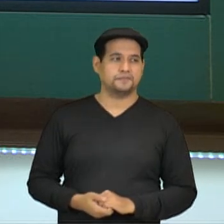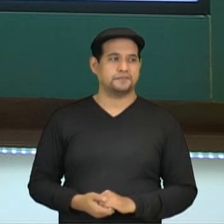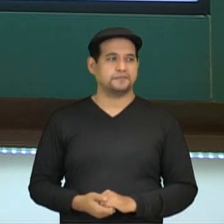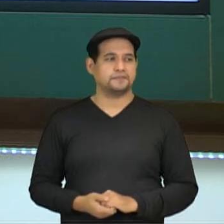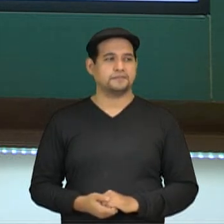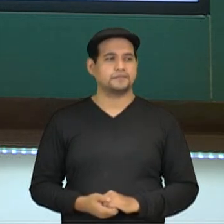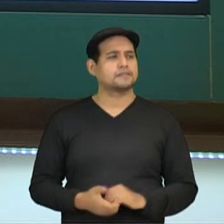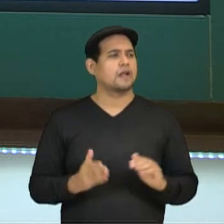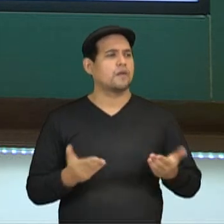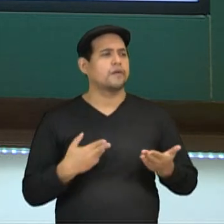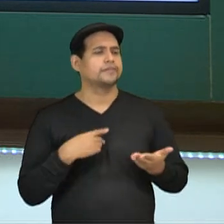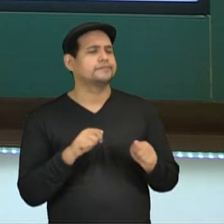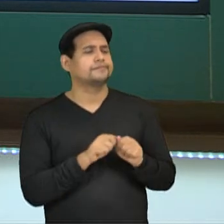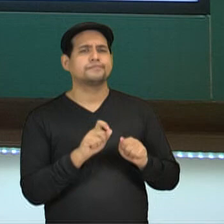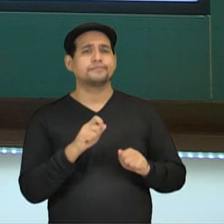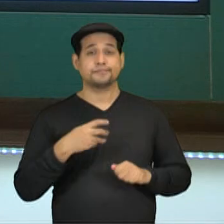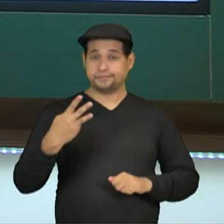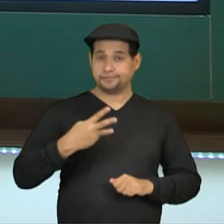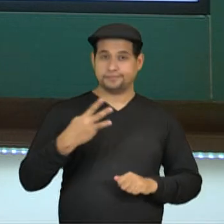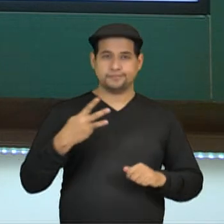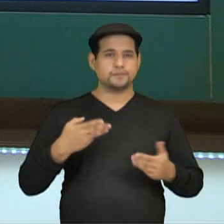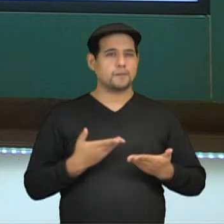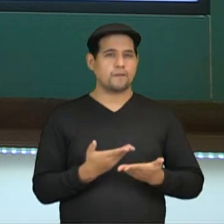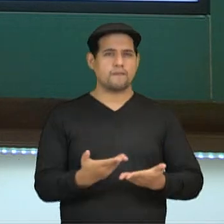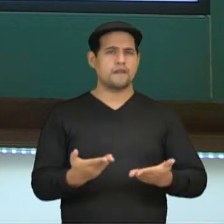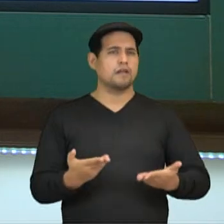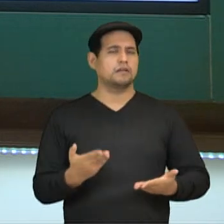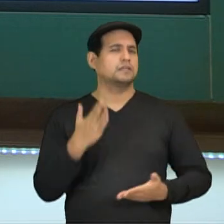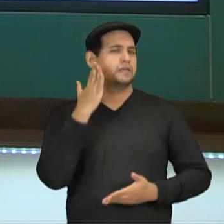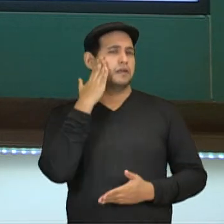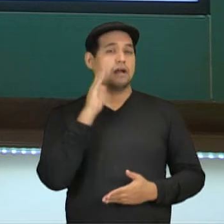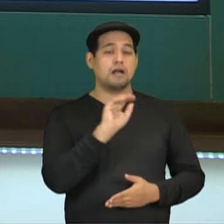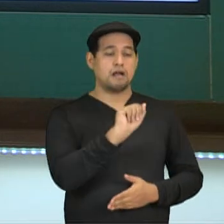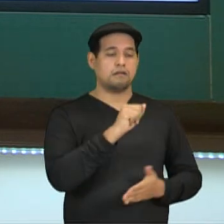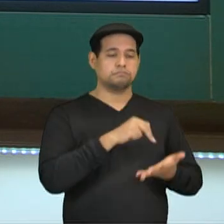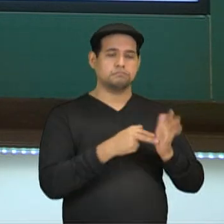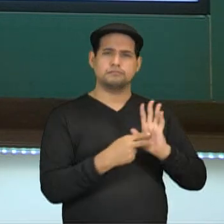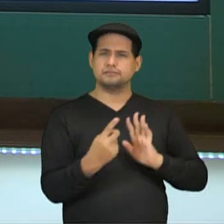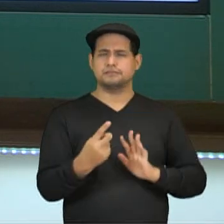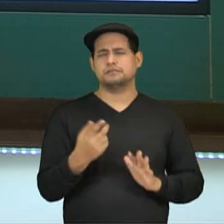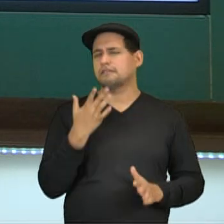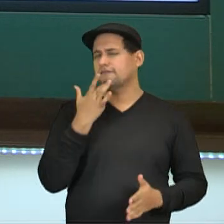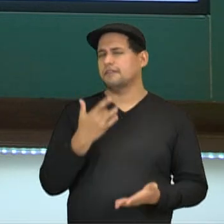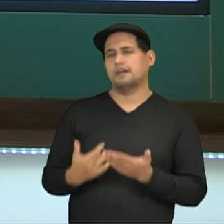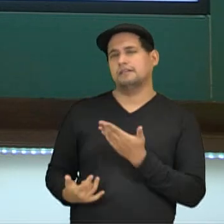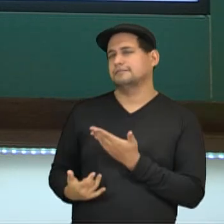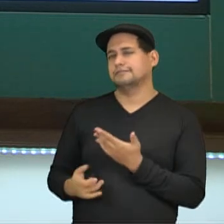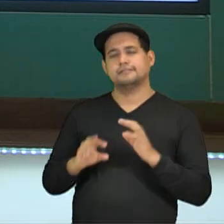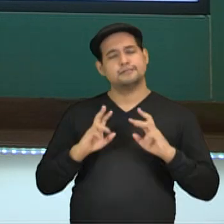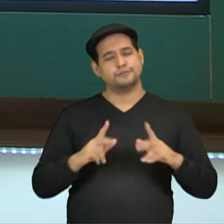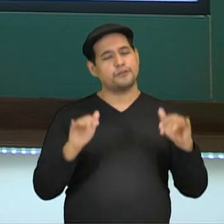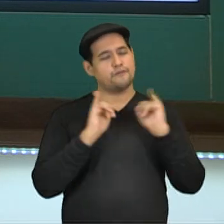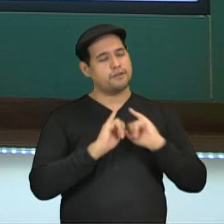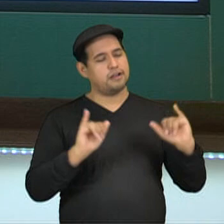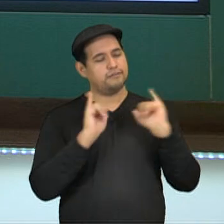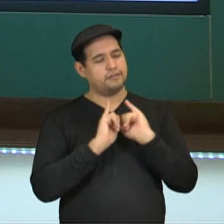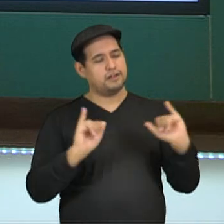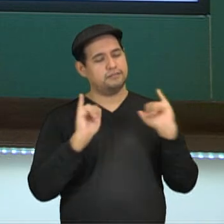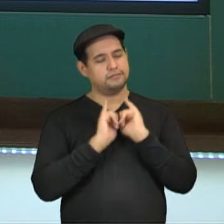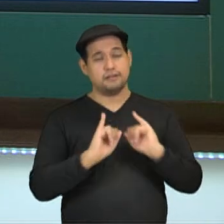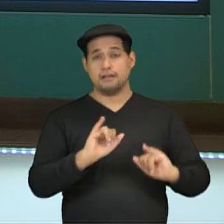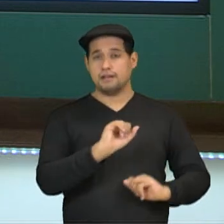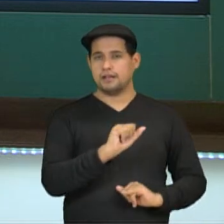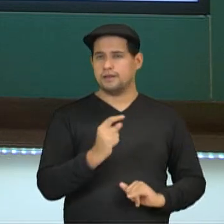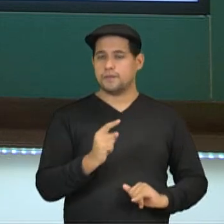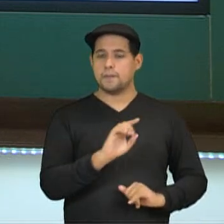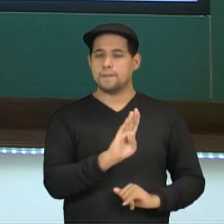facilzinho. E agora, a terceira para você. Sabendo que o A é 1, ai que moleza, gente, ó, tô dando todas as informações. A é